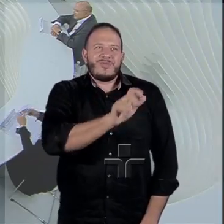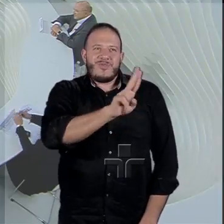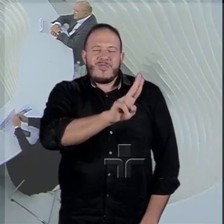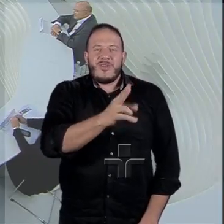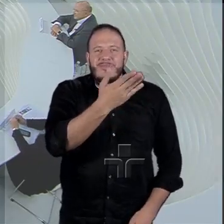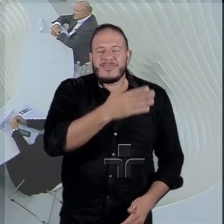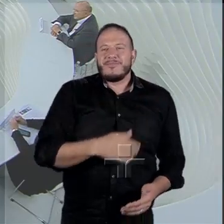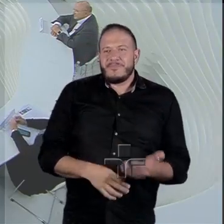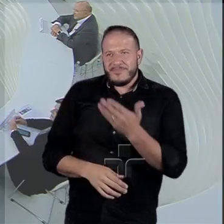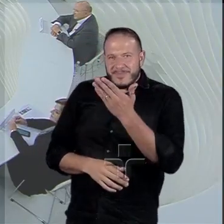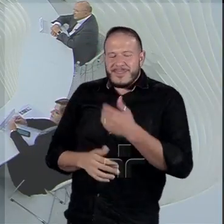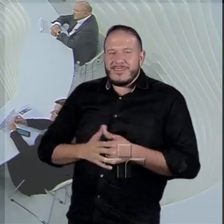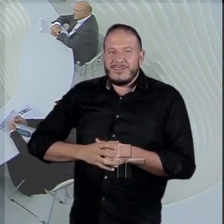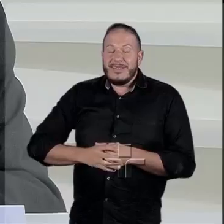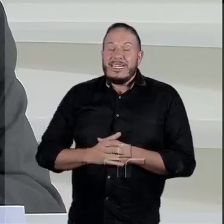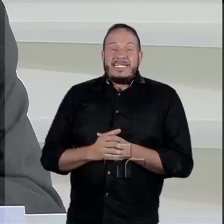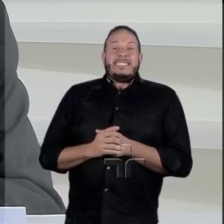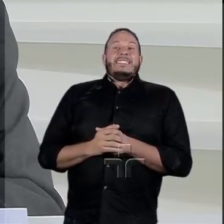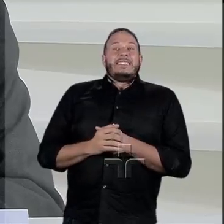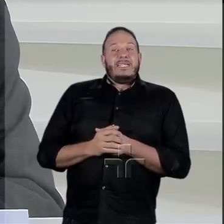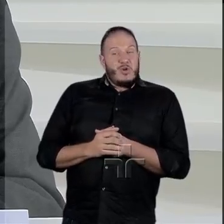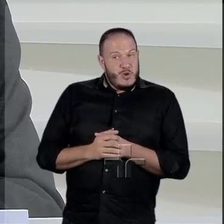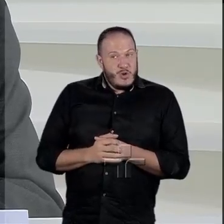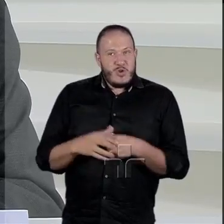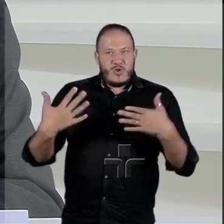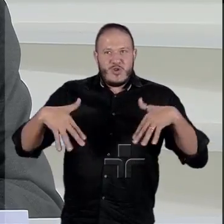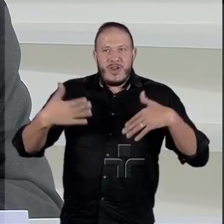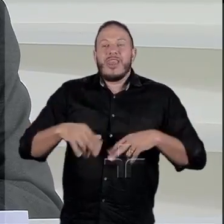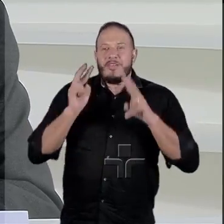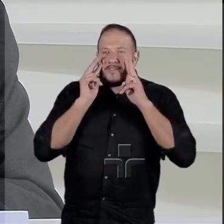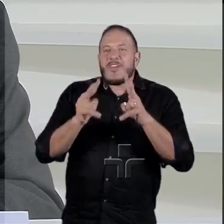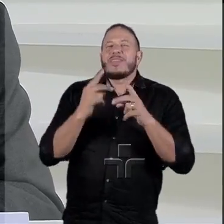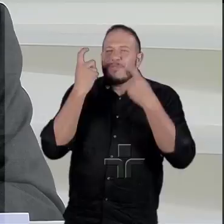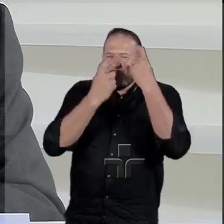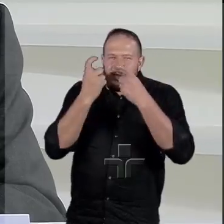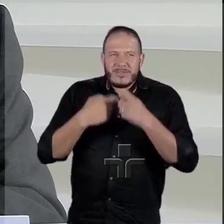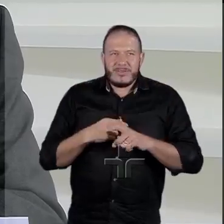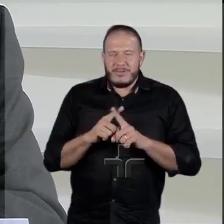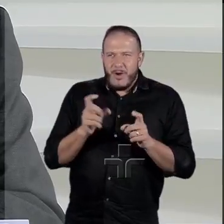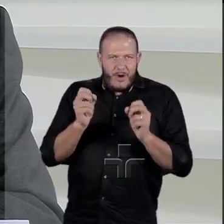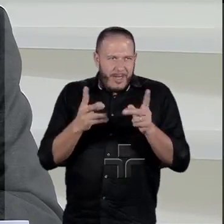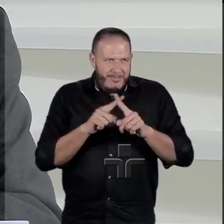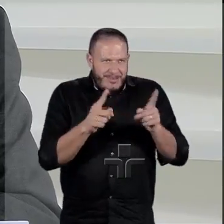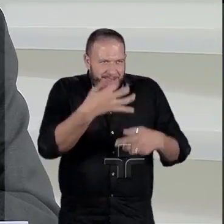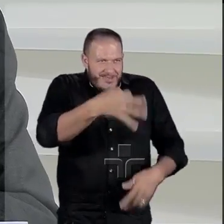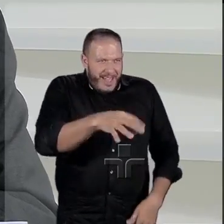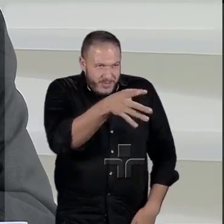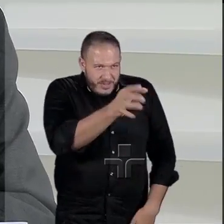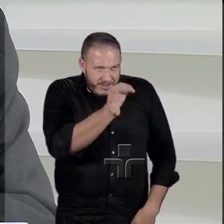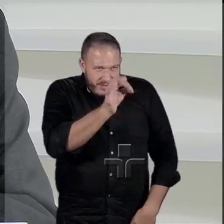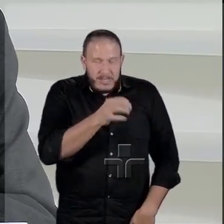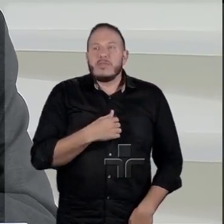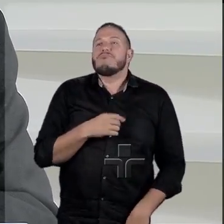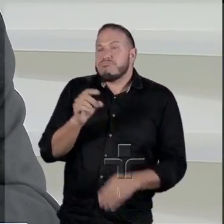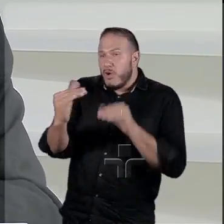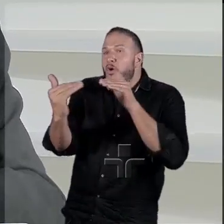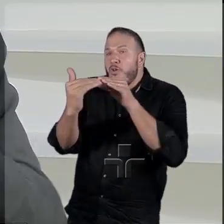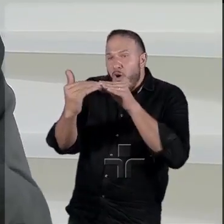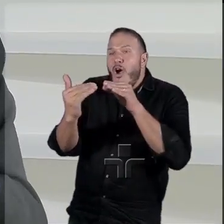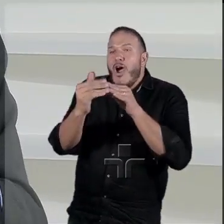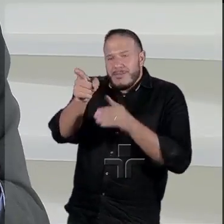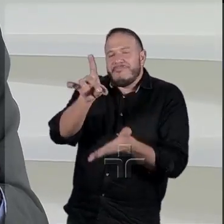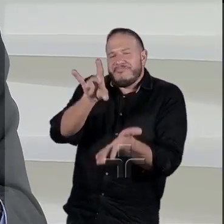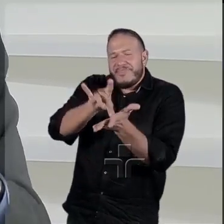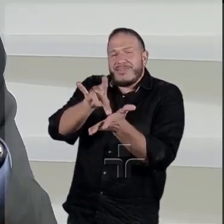professor. Eu vejo com muita preocupação. Mas está certo isso de que realmente está aumentando muito? É verdade. Aquele mercado